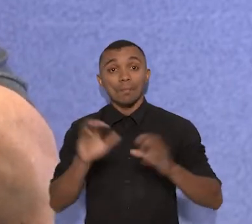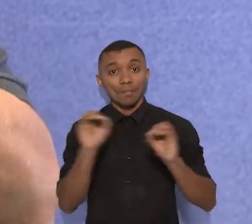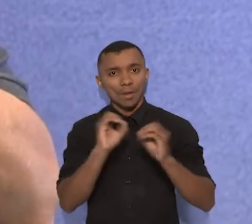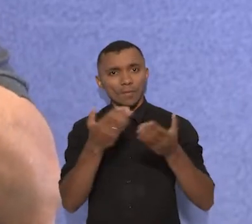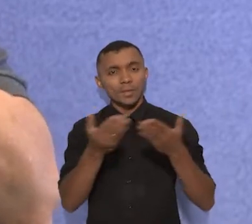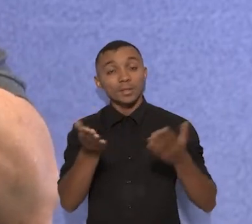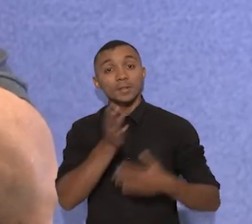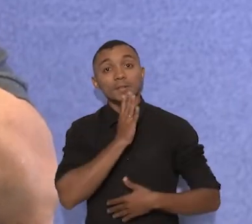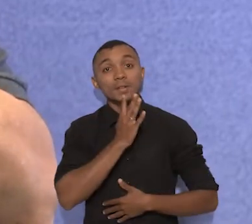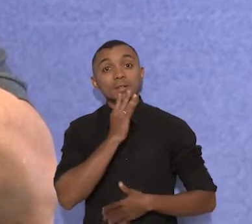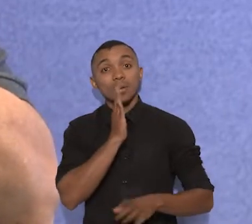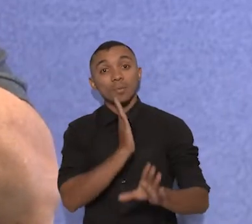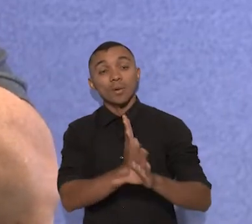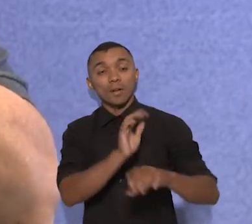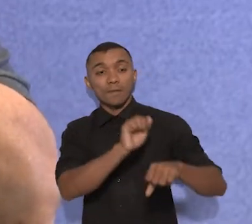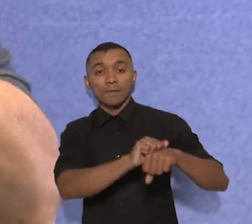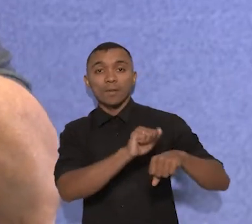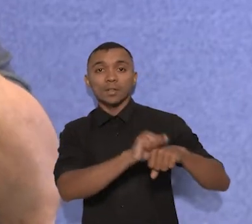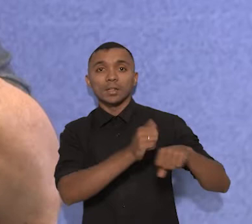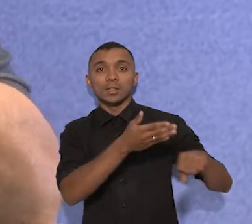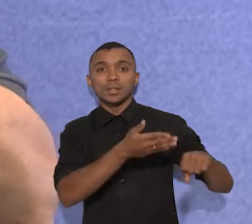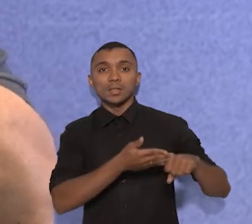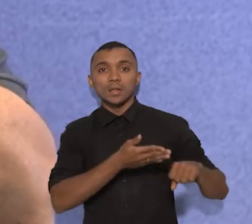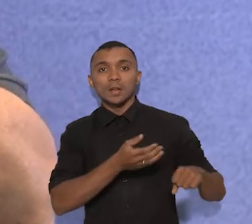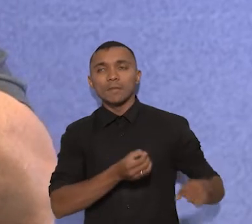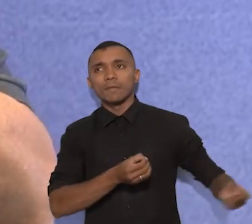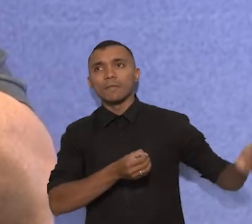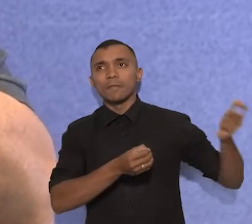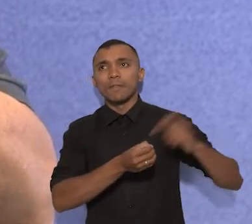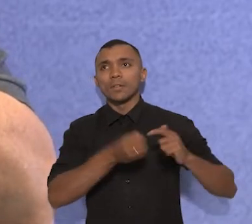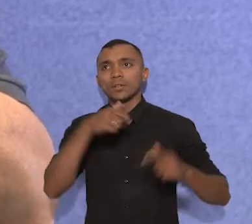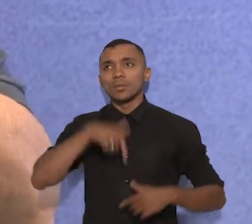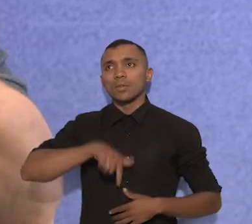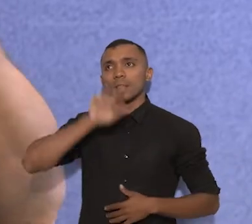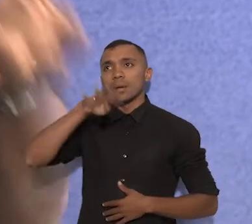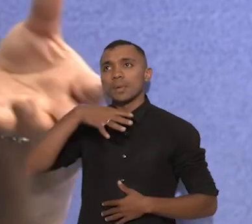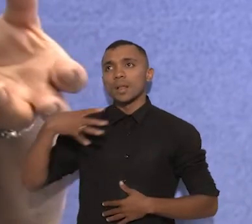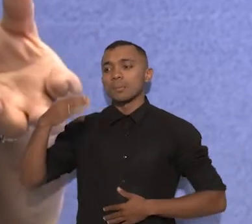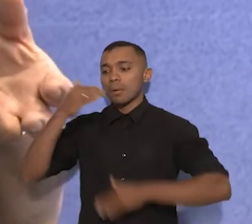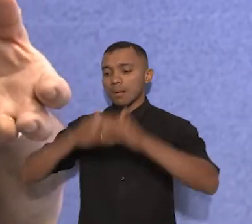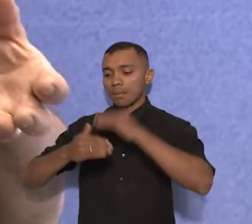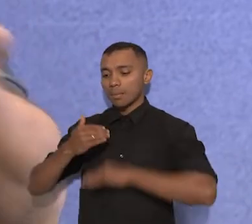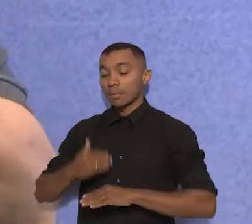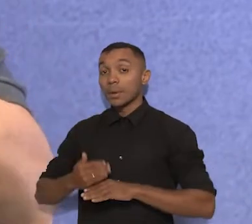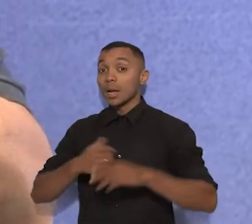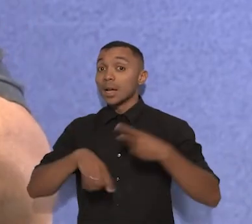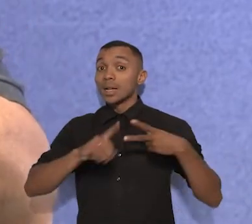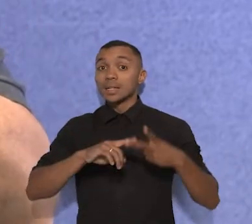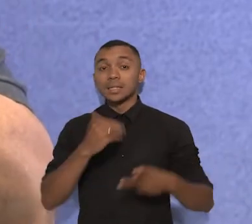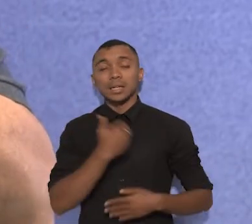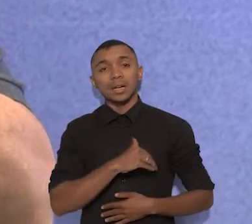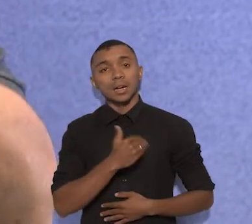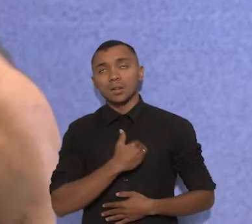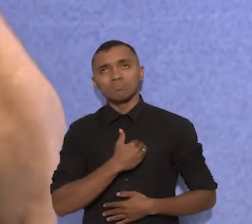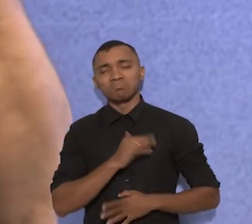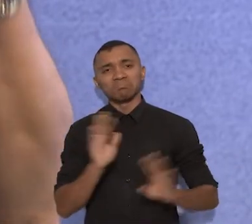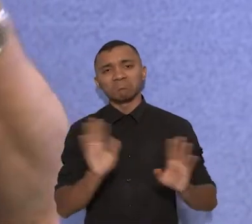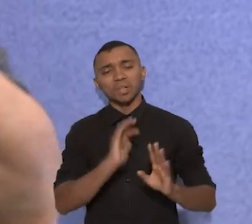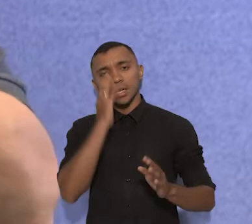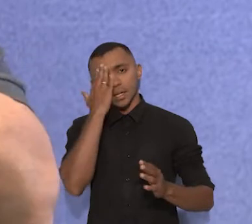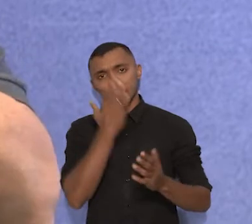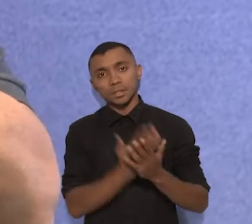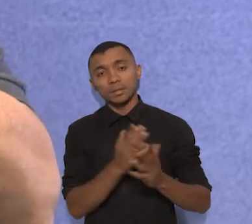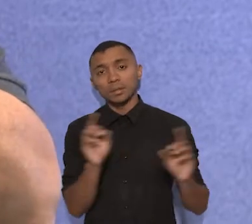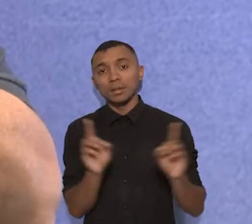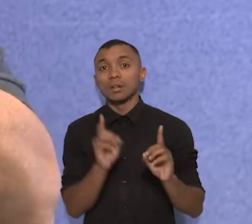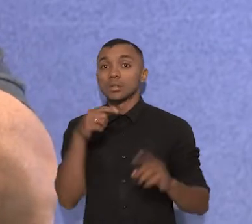disso, em que o Fortaleza venha a ser rebaixado do Campeonato Brasileiro, assim como o Ceará também não. Eu acho que os dois ficarão mais